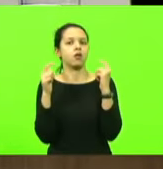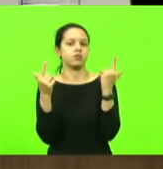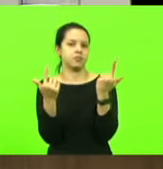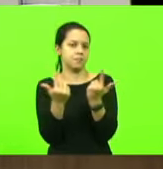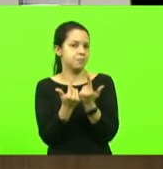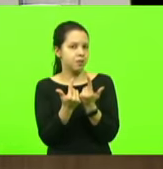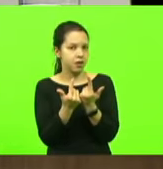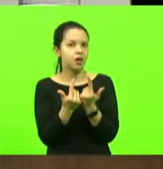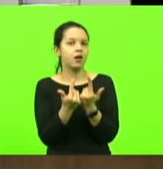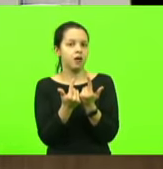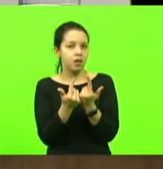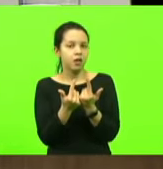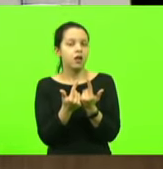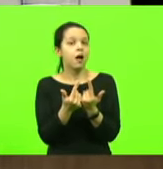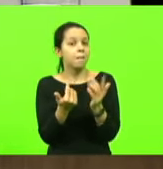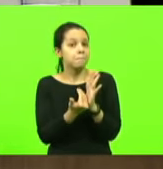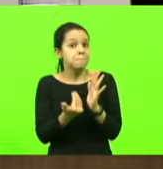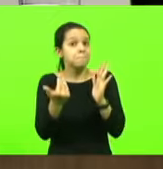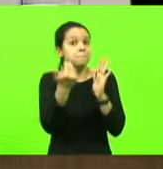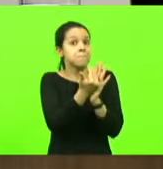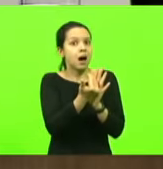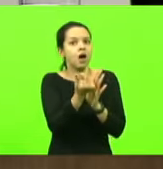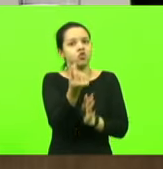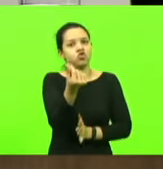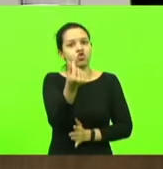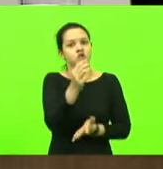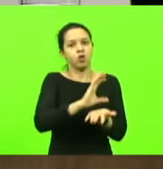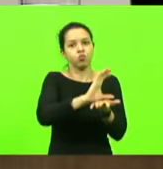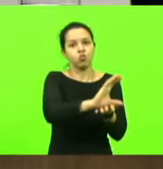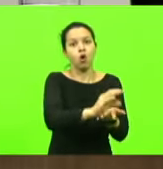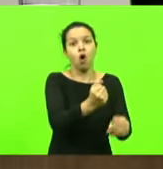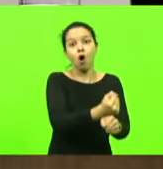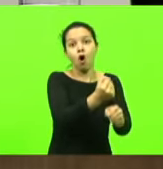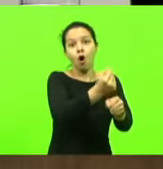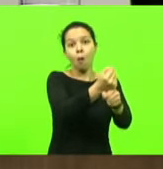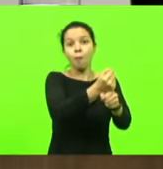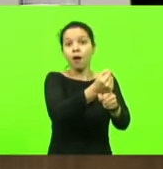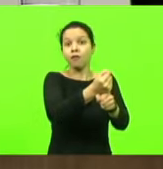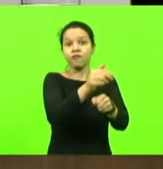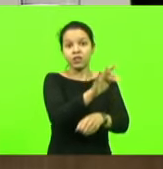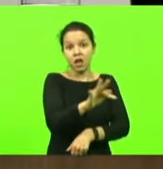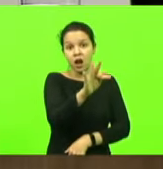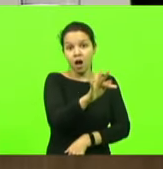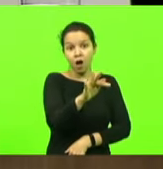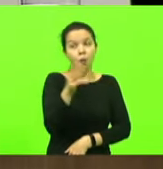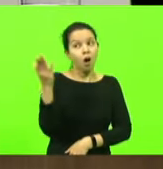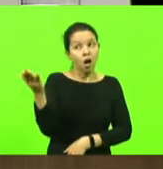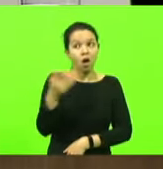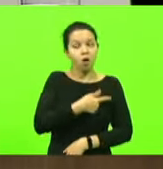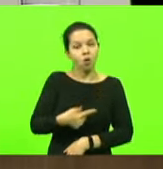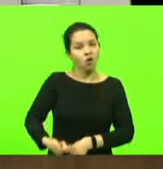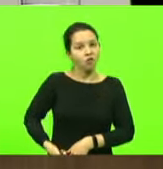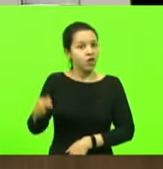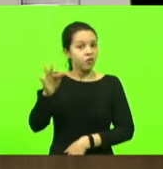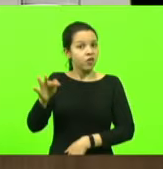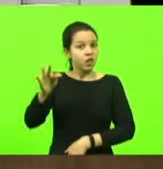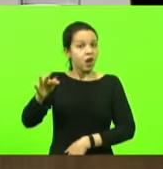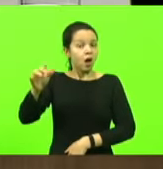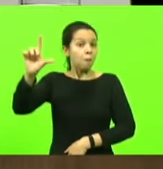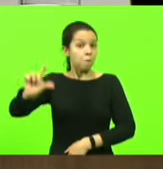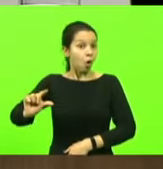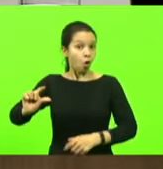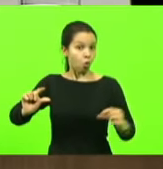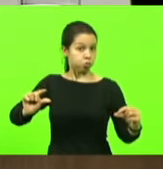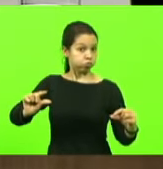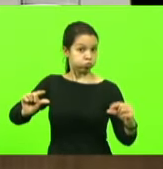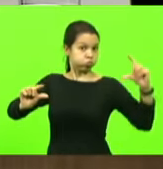Legislativa colocando mais recurso nas obras federais que o próprio governo federal. Não que